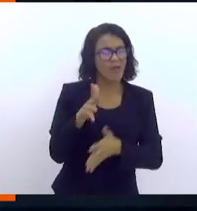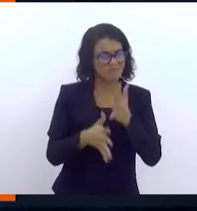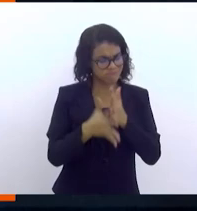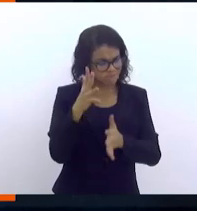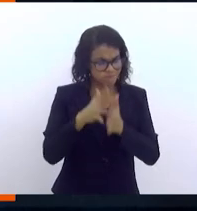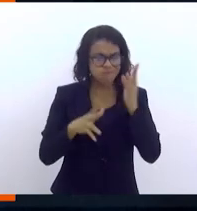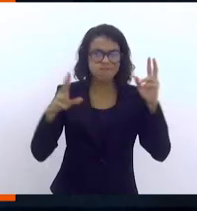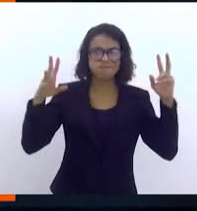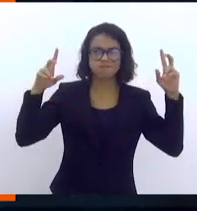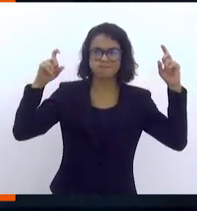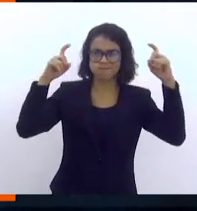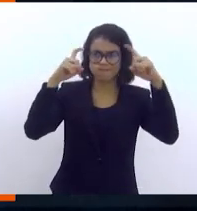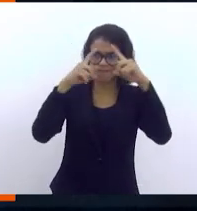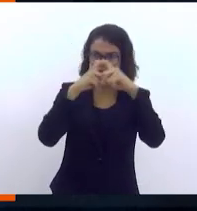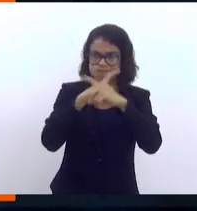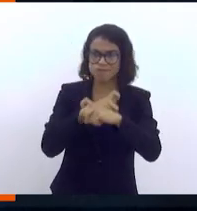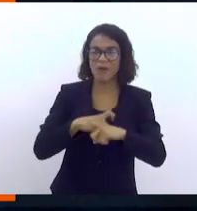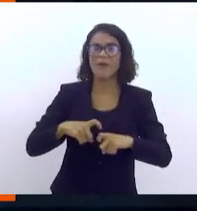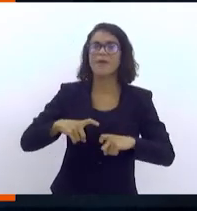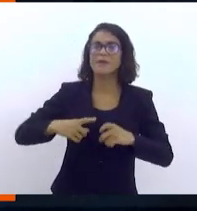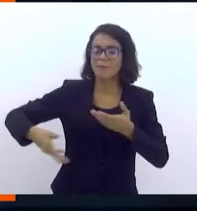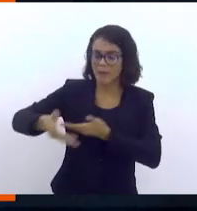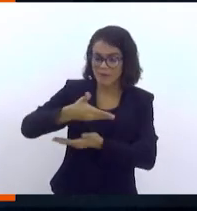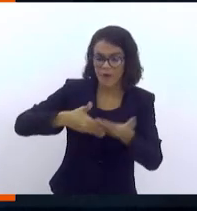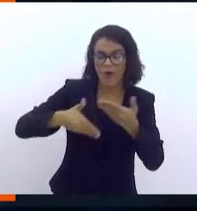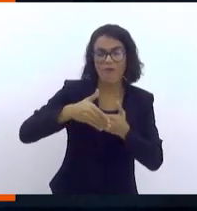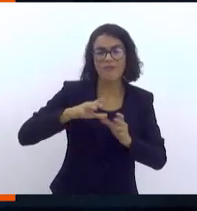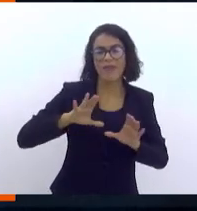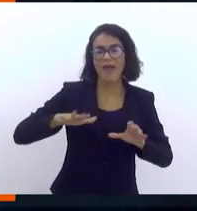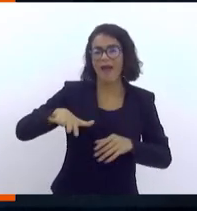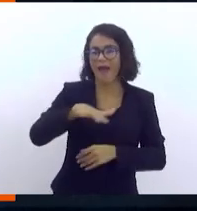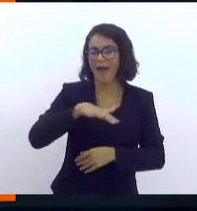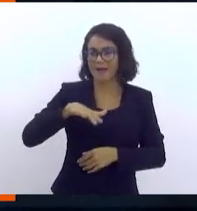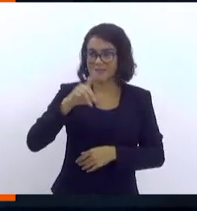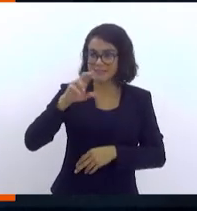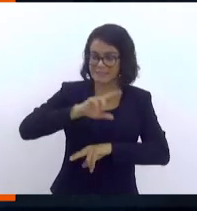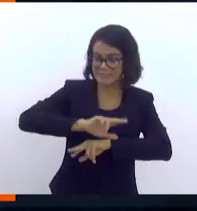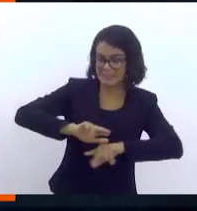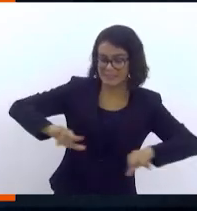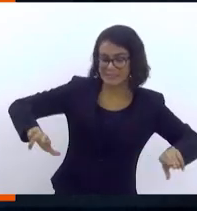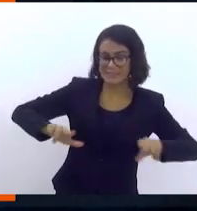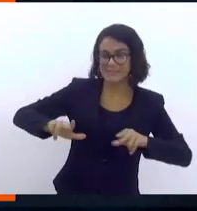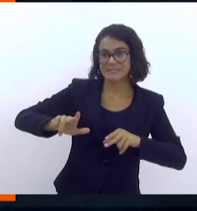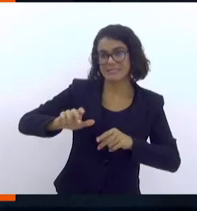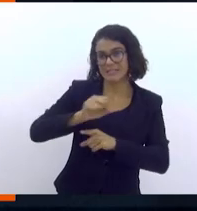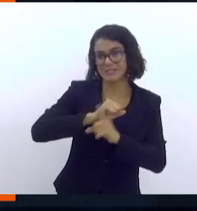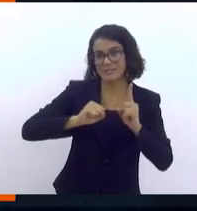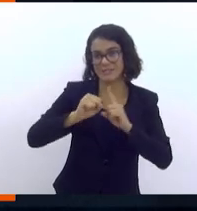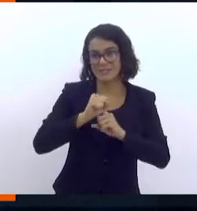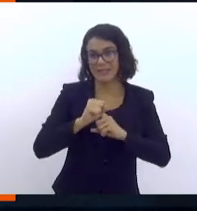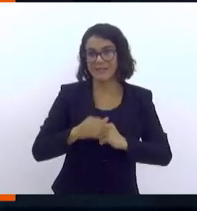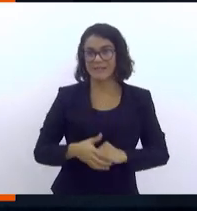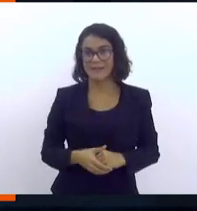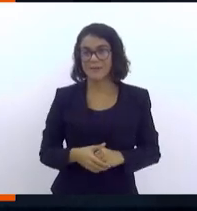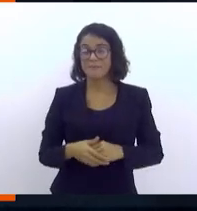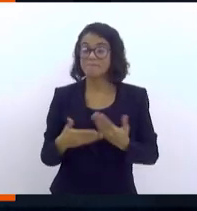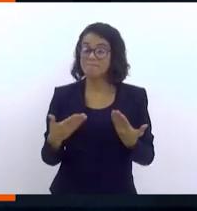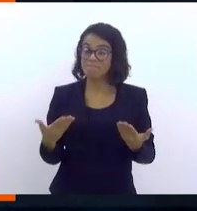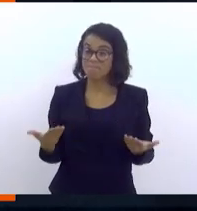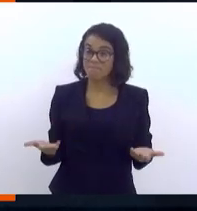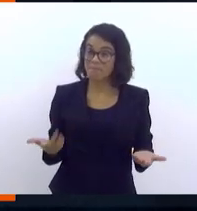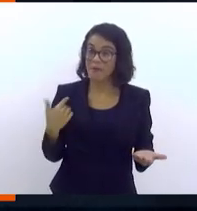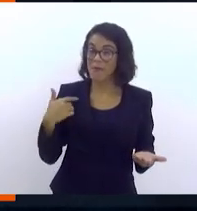e que envolve diferentes áreas da nossa sociedade e nesse sentido é eu acho que